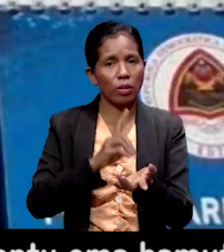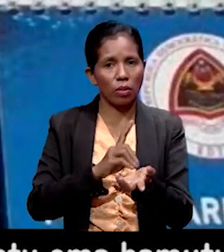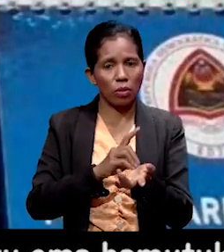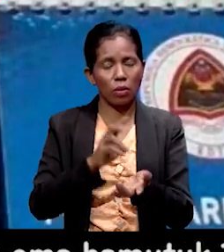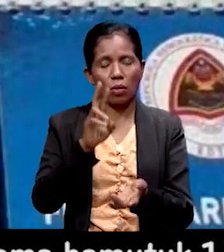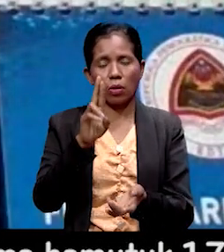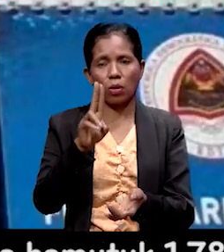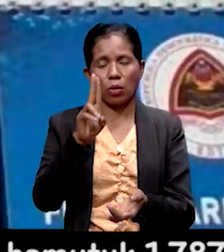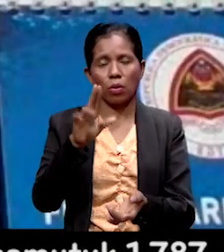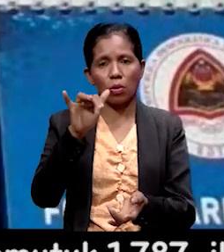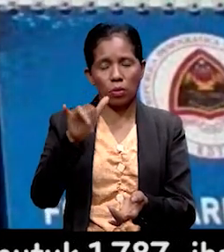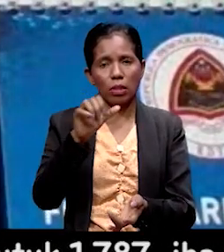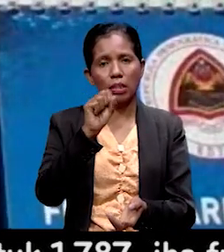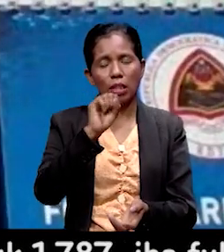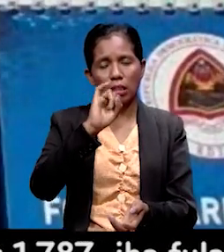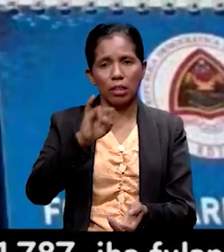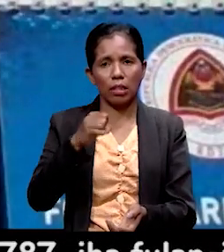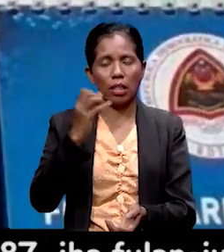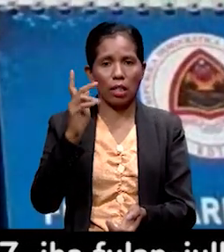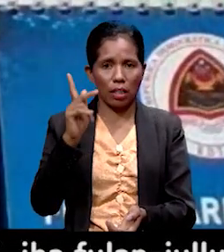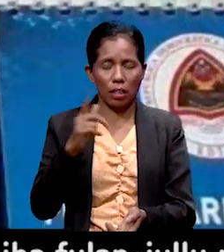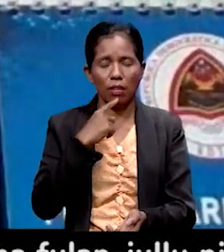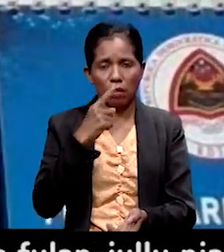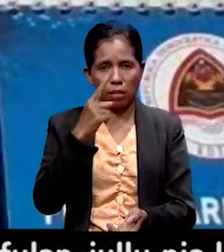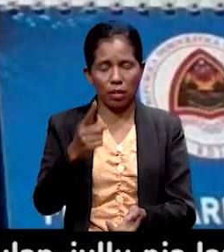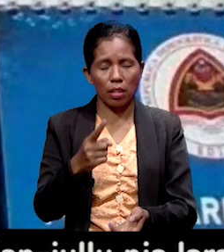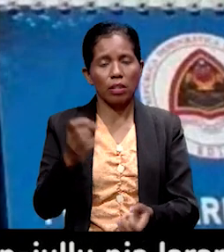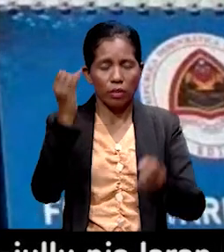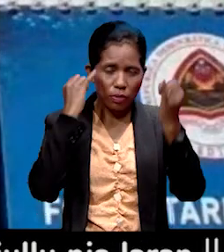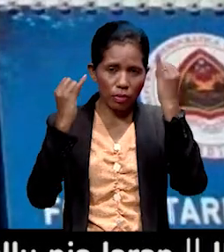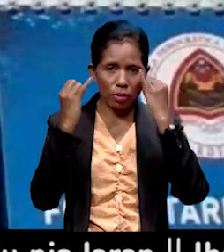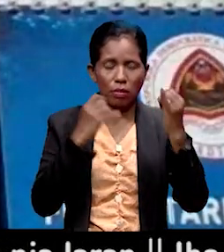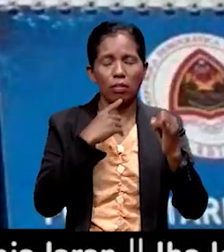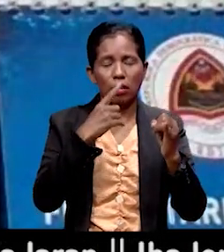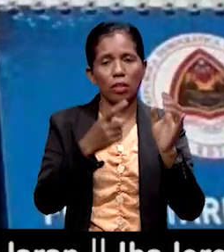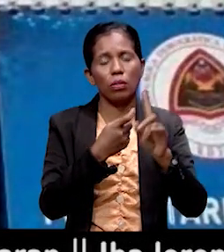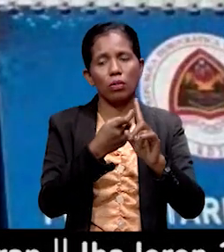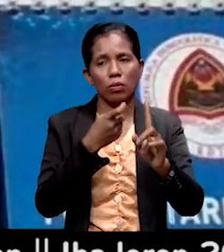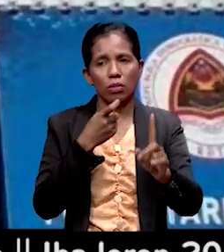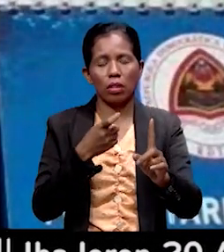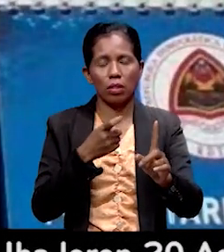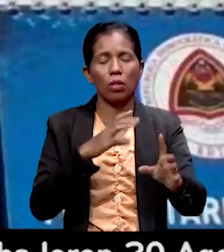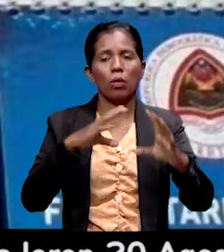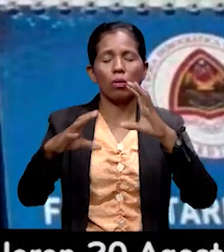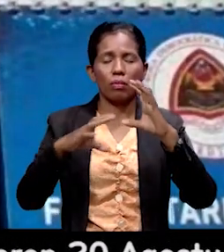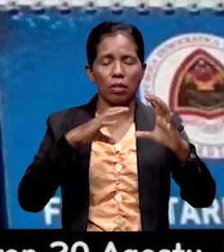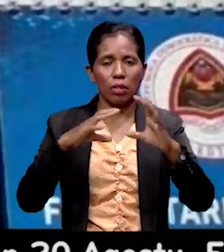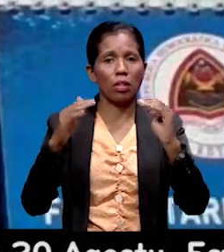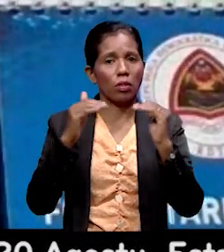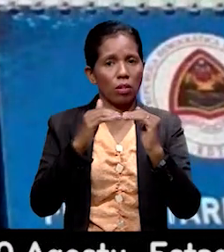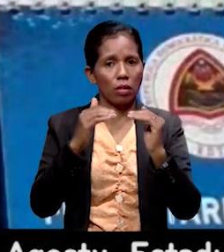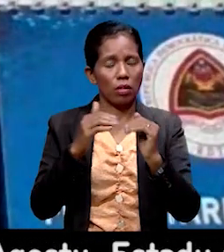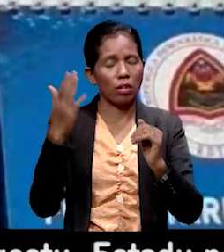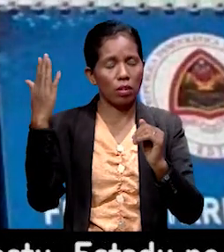Mitigação Surto COVID-19, Rui Maria de Araújo, ratou informação ne, liu husi comunicado ba imprensa,